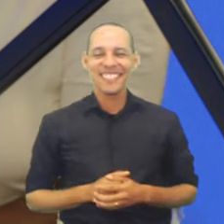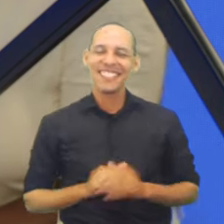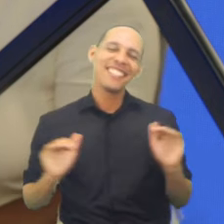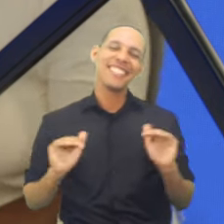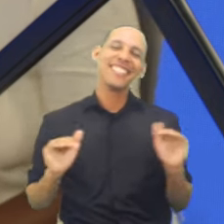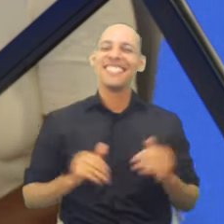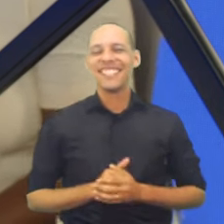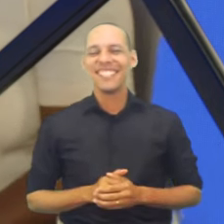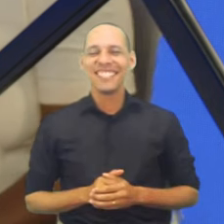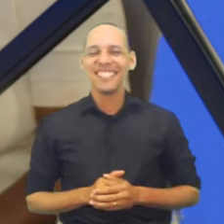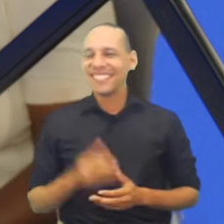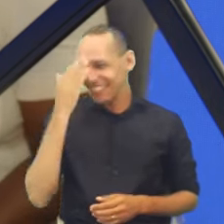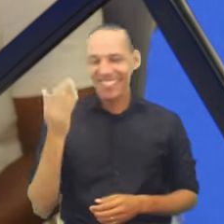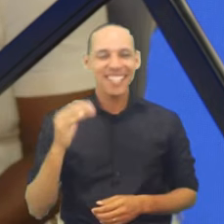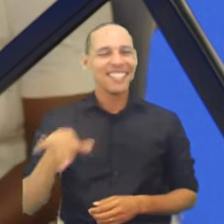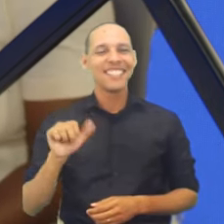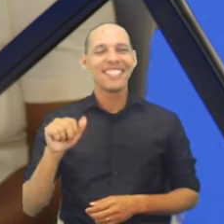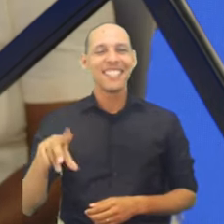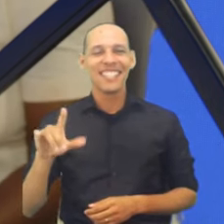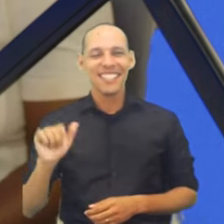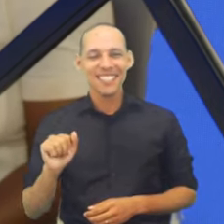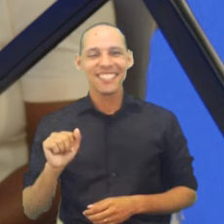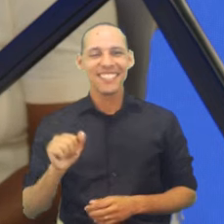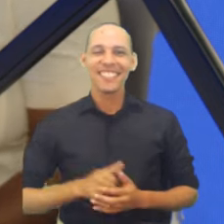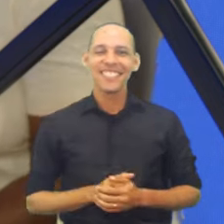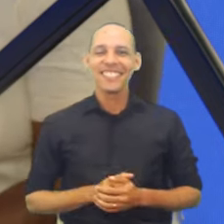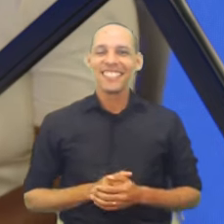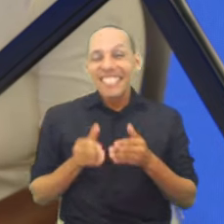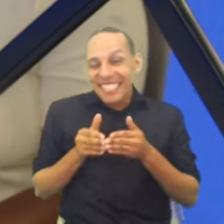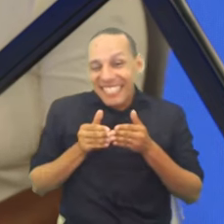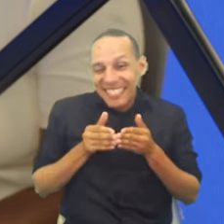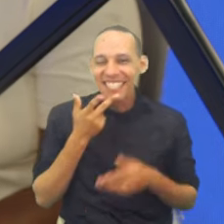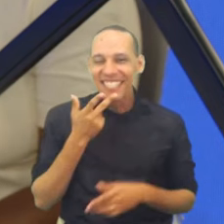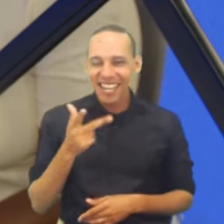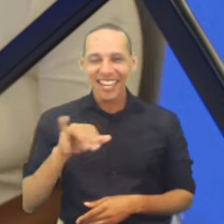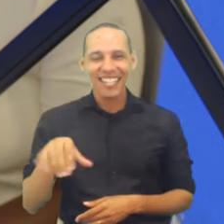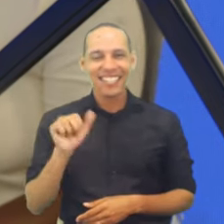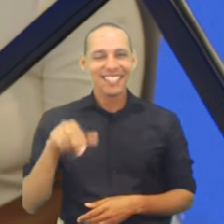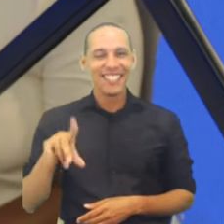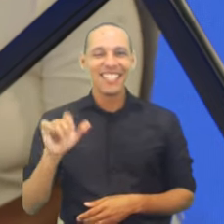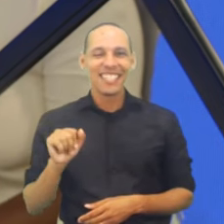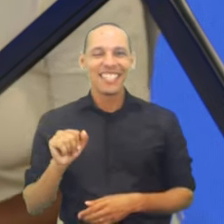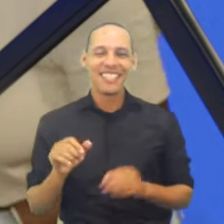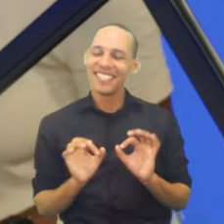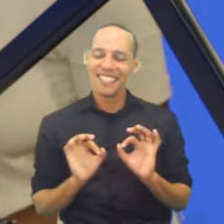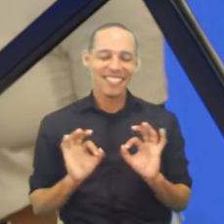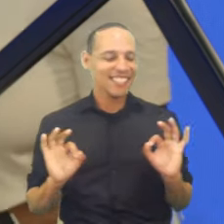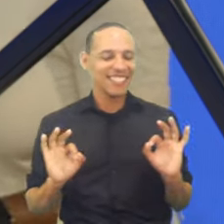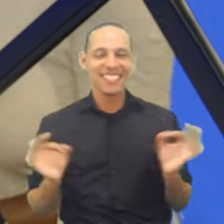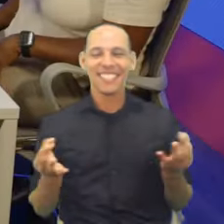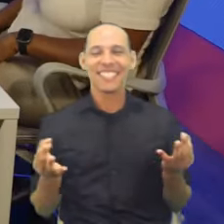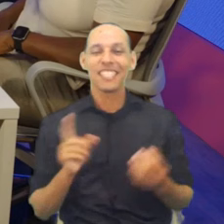isso obrigado janda me dá a liberdade de te chamar de janda aqui a gente tá Entre